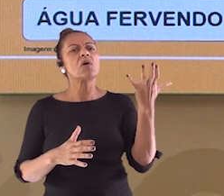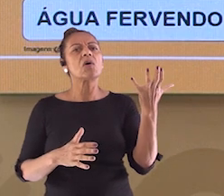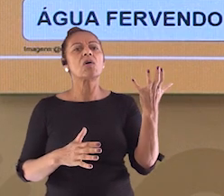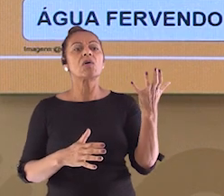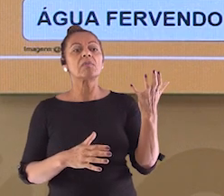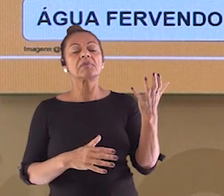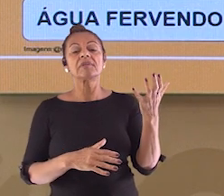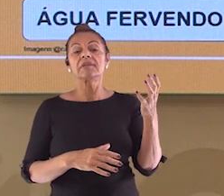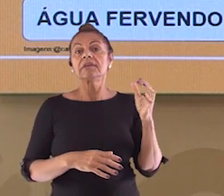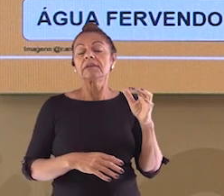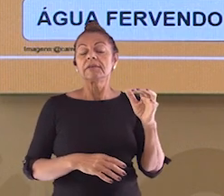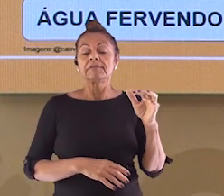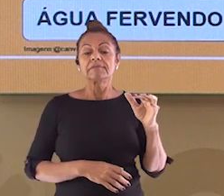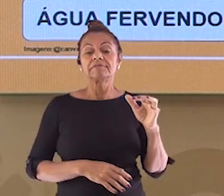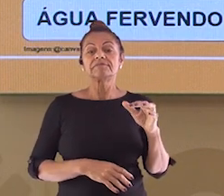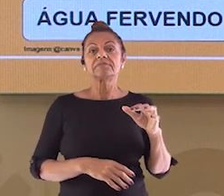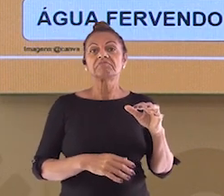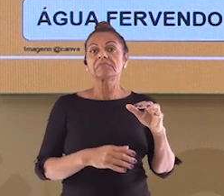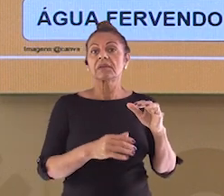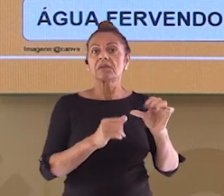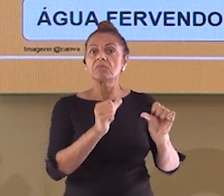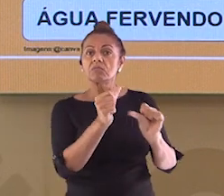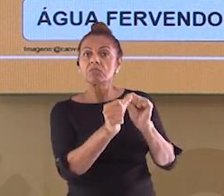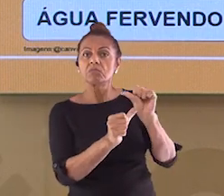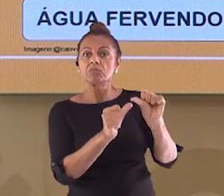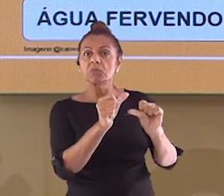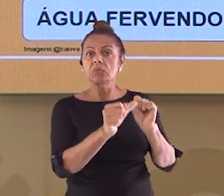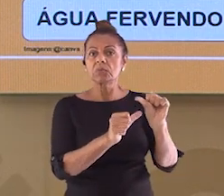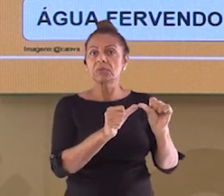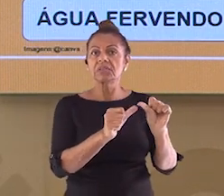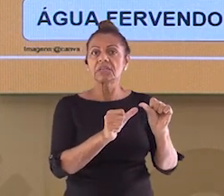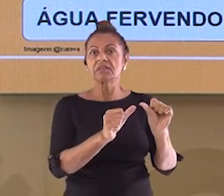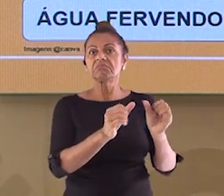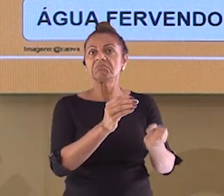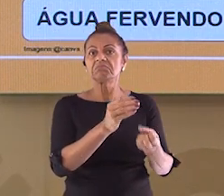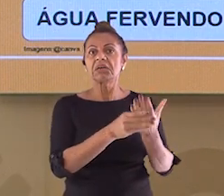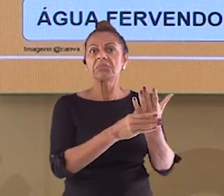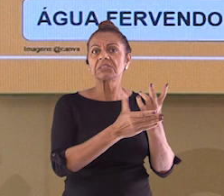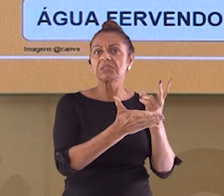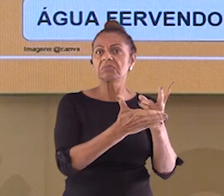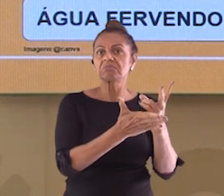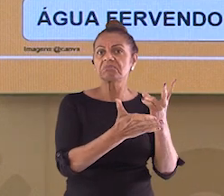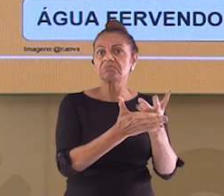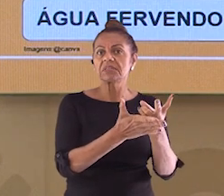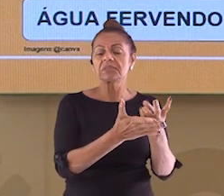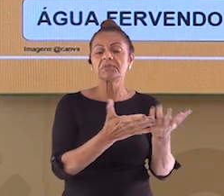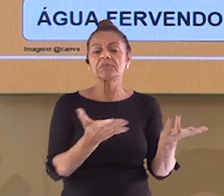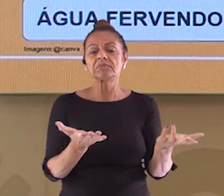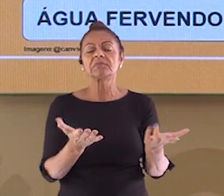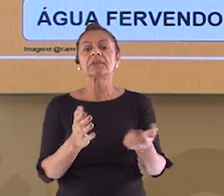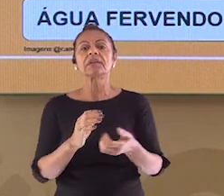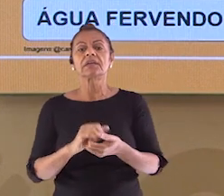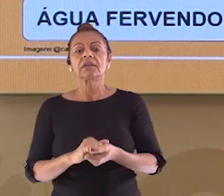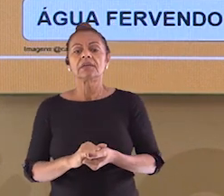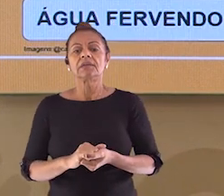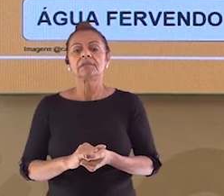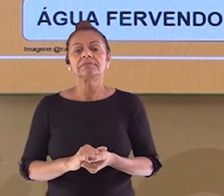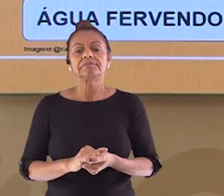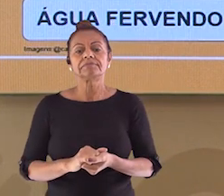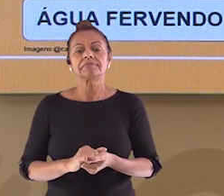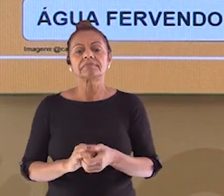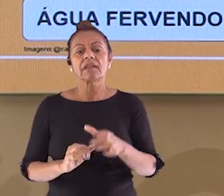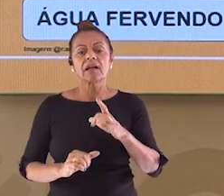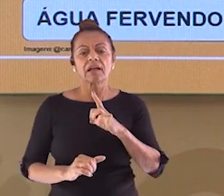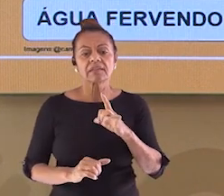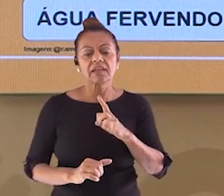quais envolvem fenômenos químicos, tá? Aqui nós temos uma água fervendo, nós temos a combustão